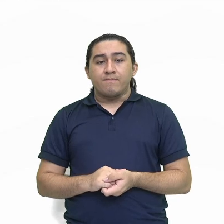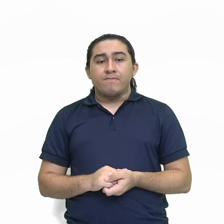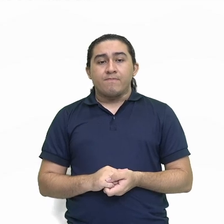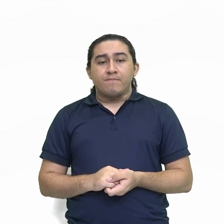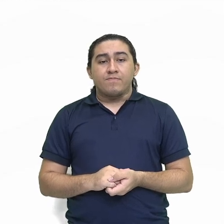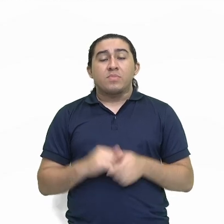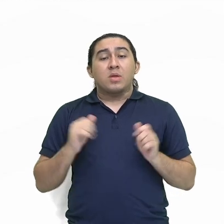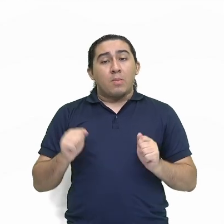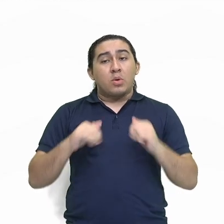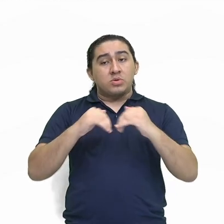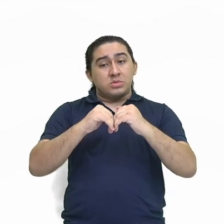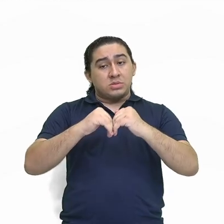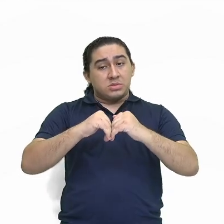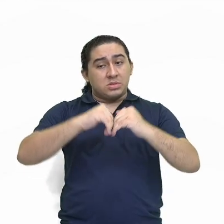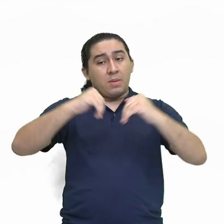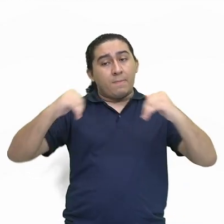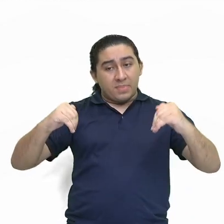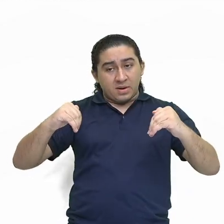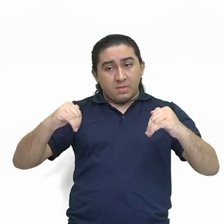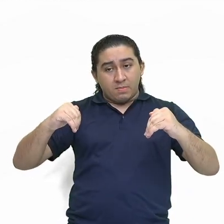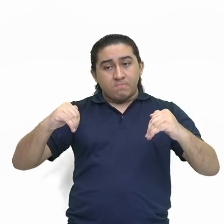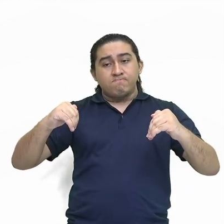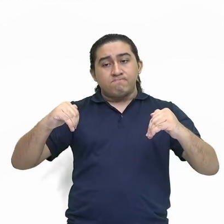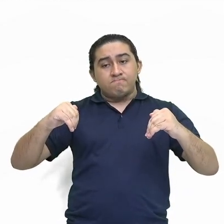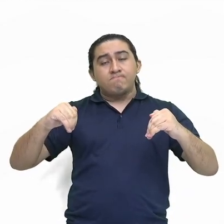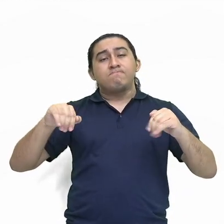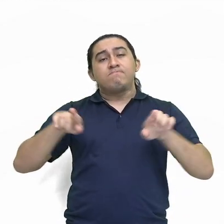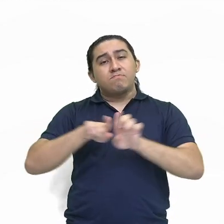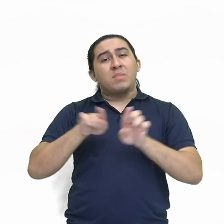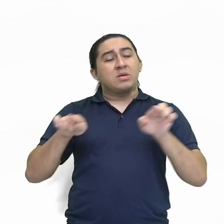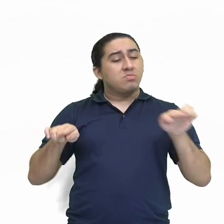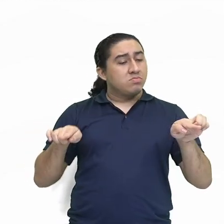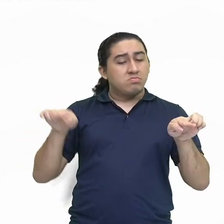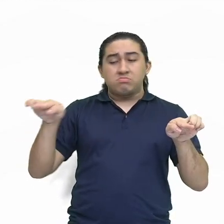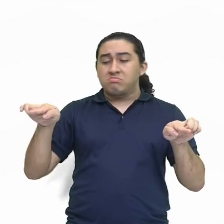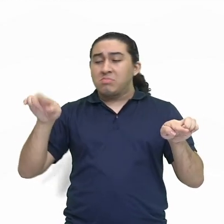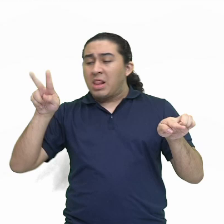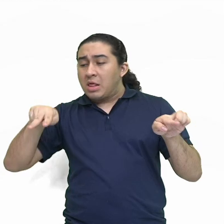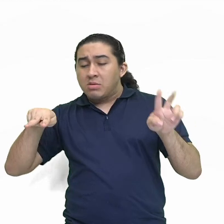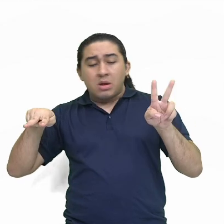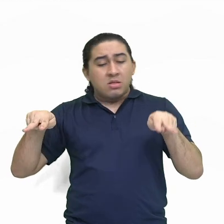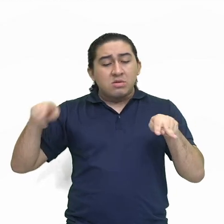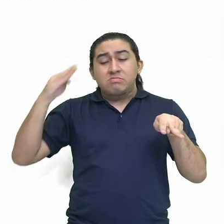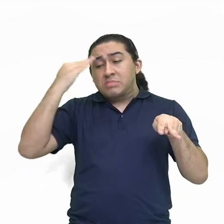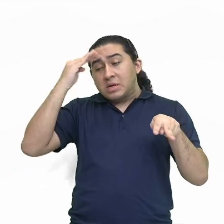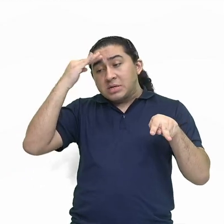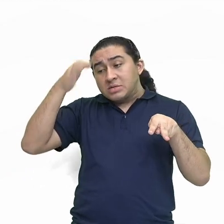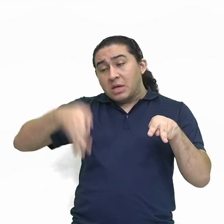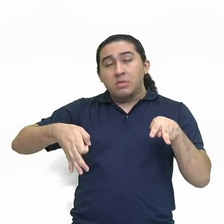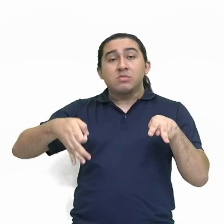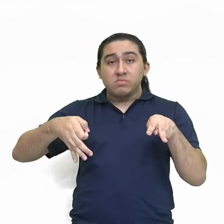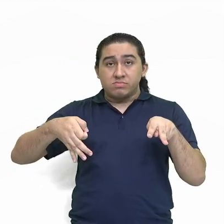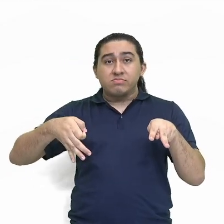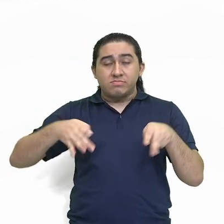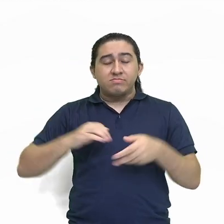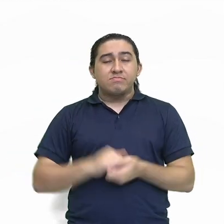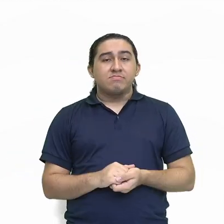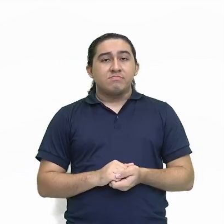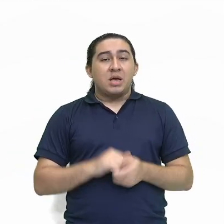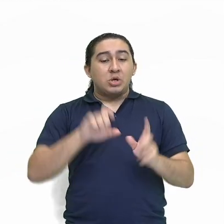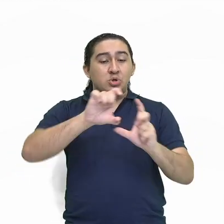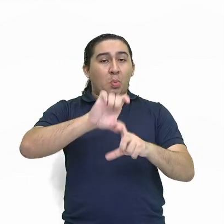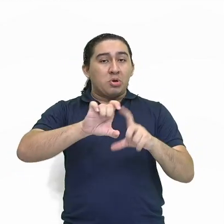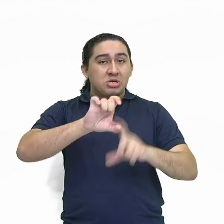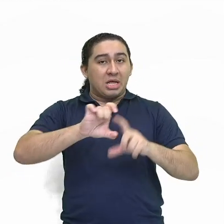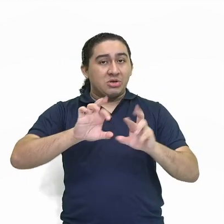posso separar essas orações e não vai ter nenhum problema de sentido. As